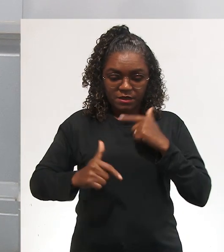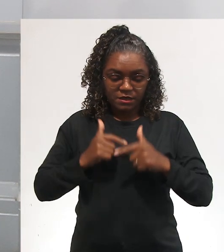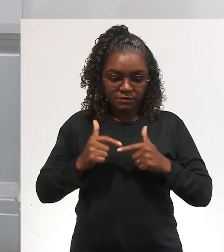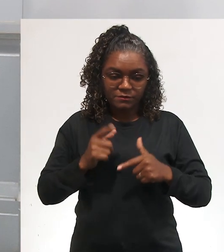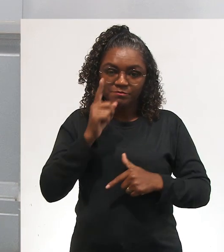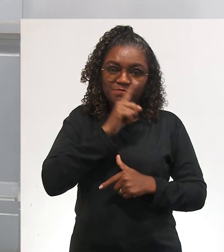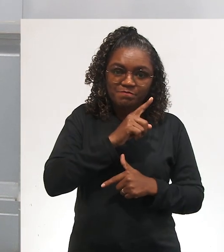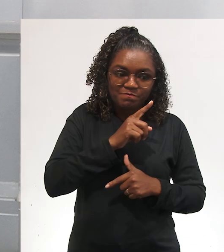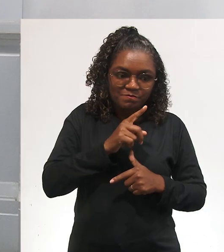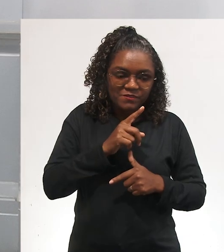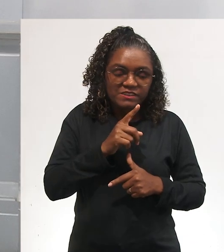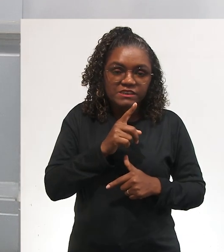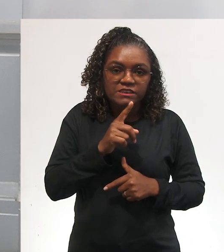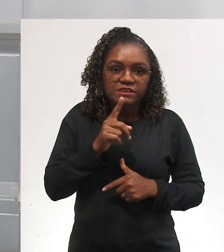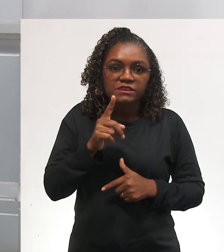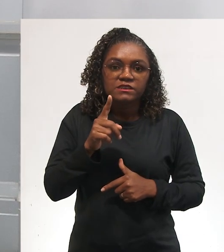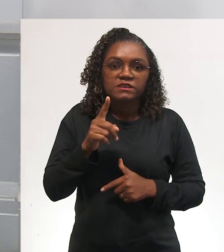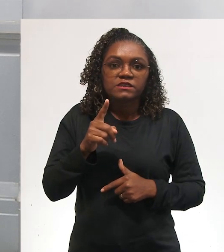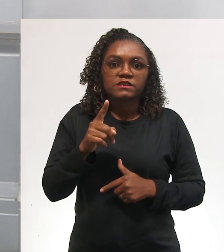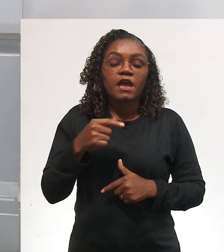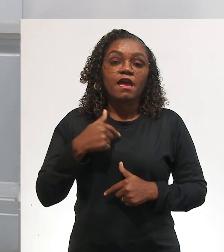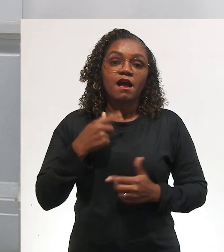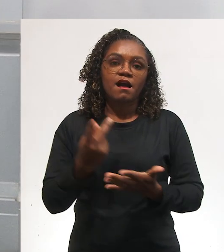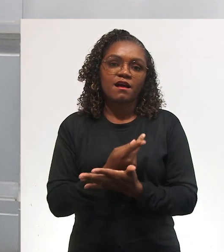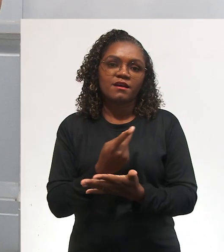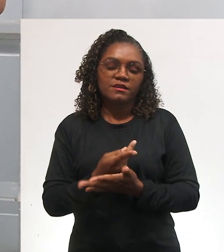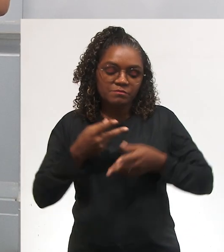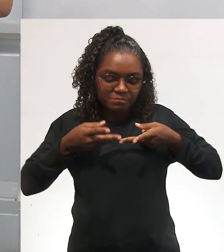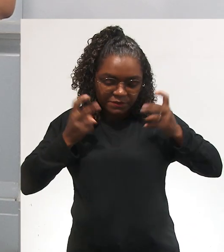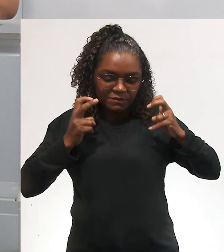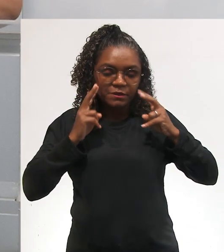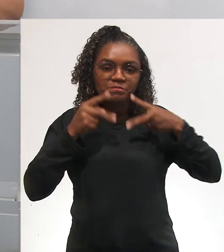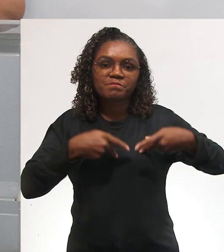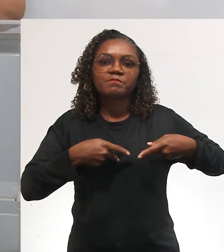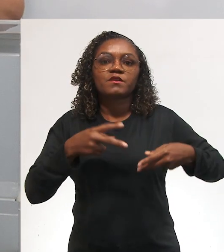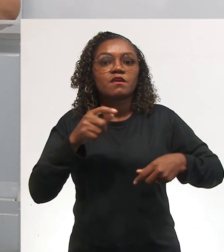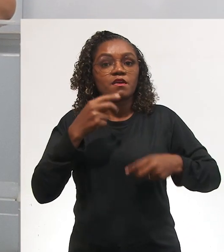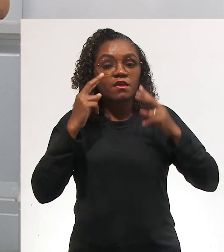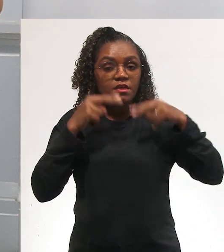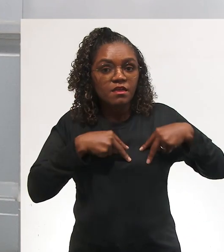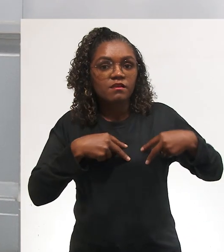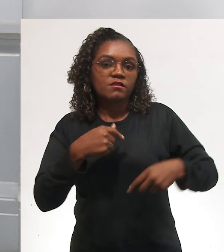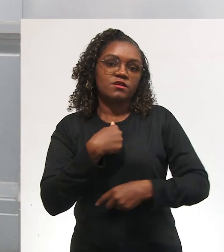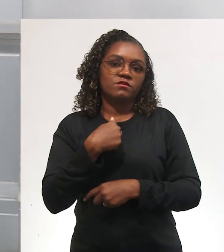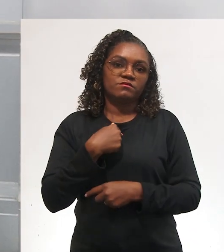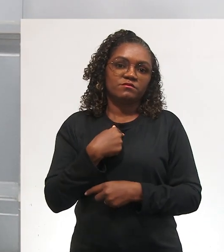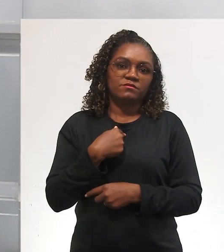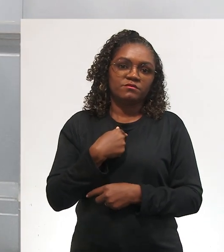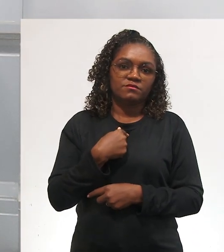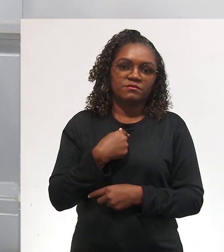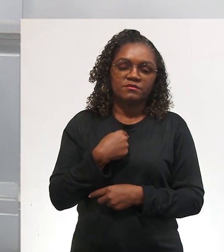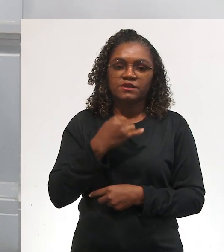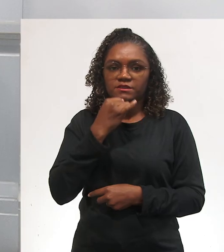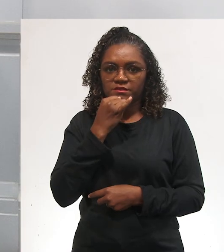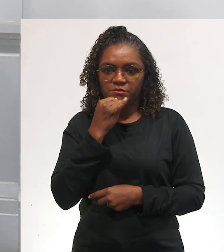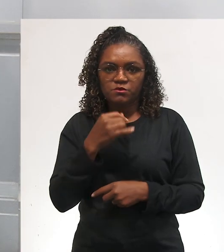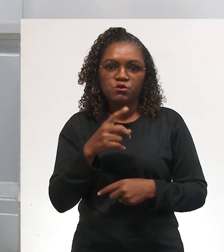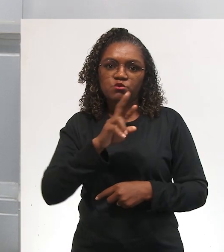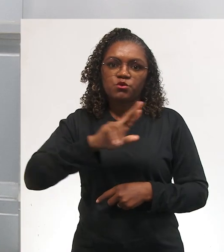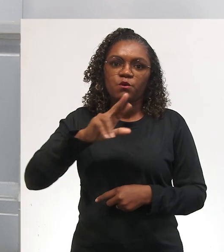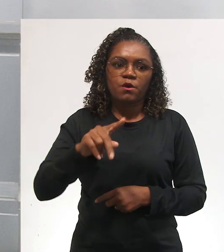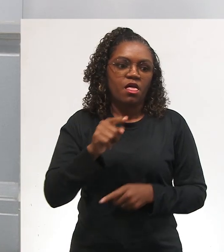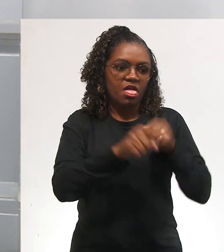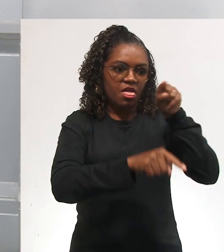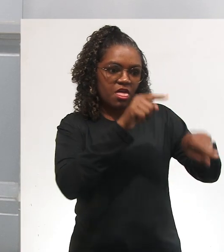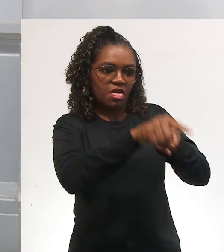melhorar? Foi mal, vou evitar de fazer isso aqui. Então a ideia é essa, não é achar culpados, não é achar